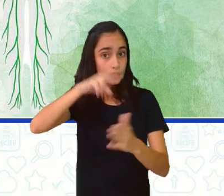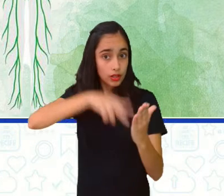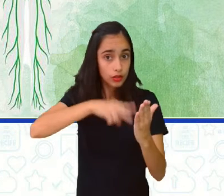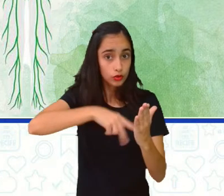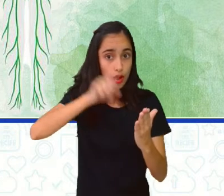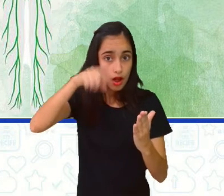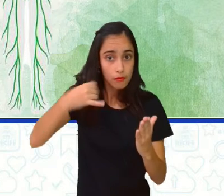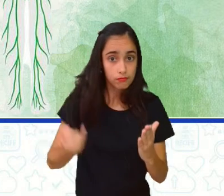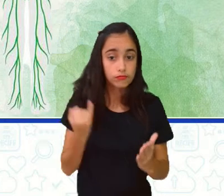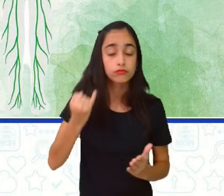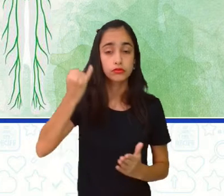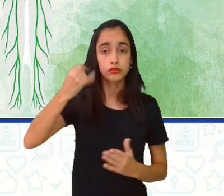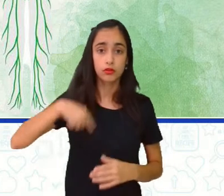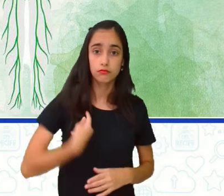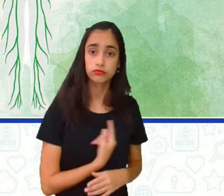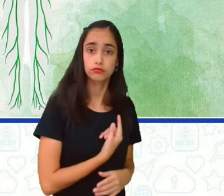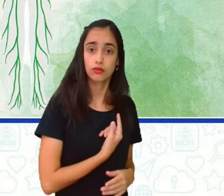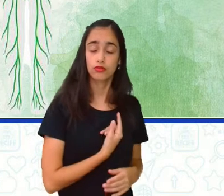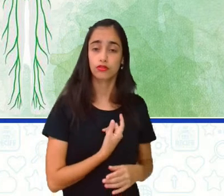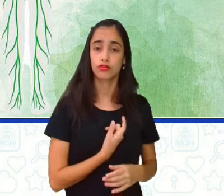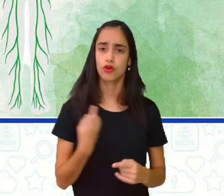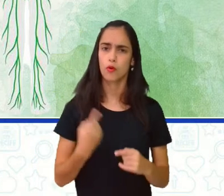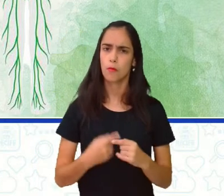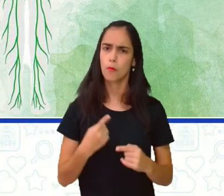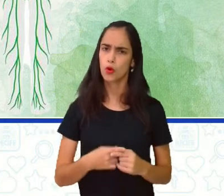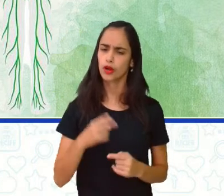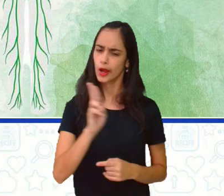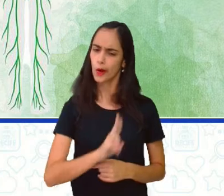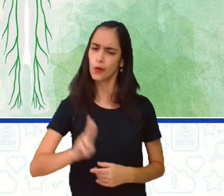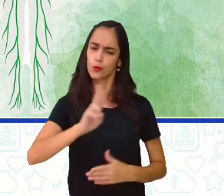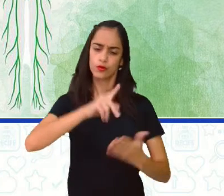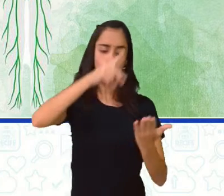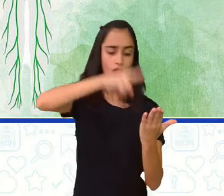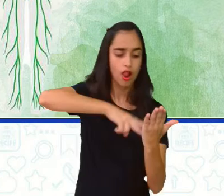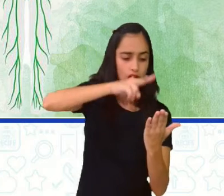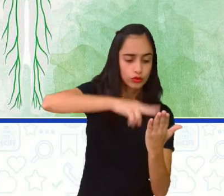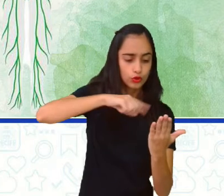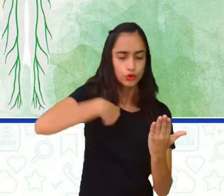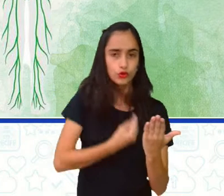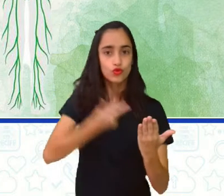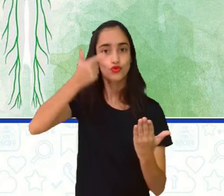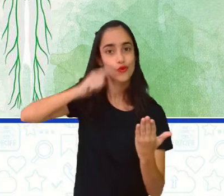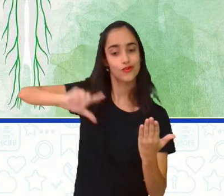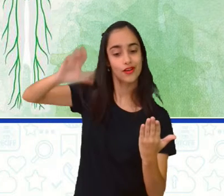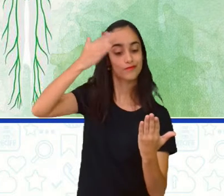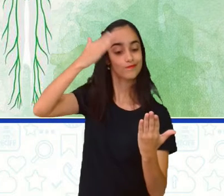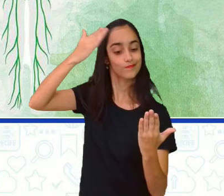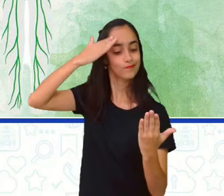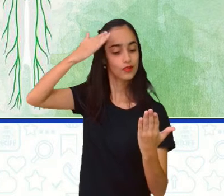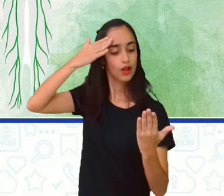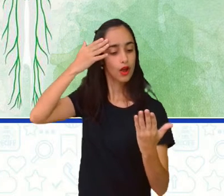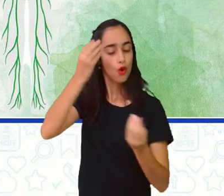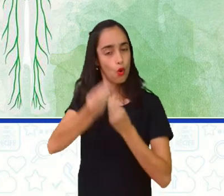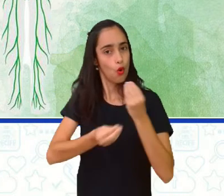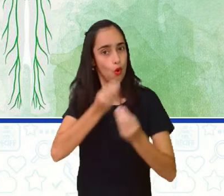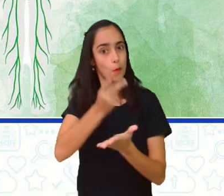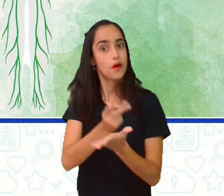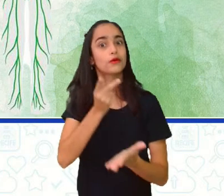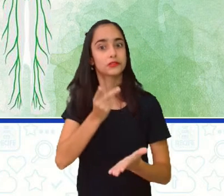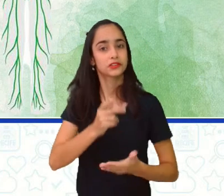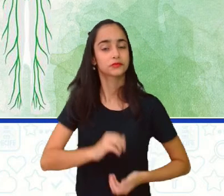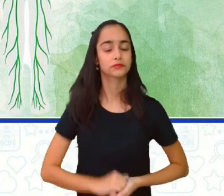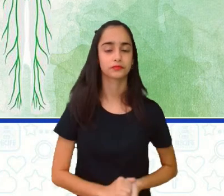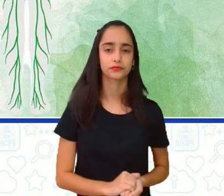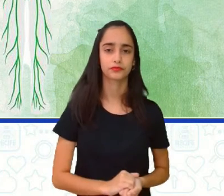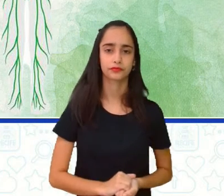para a gente, não é? Através da leitura, a gente poder entender esse bom funcionamento. Sistema imunológico